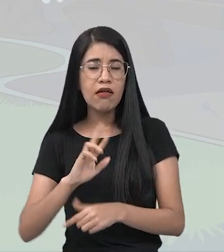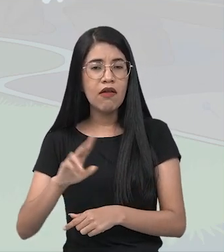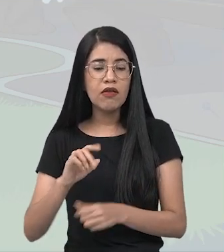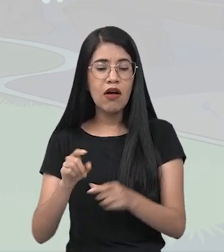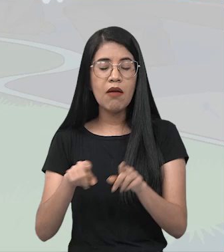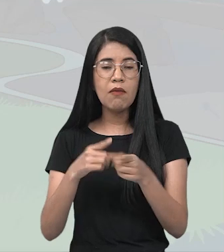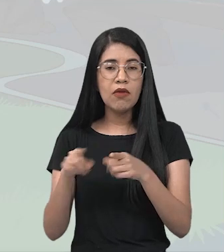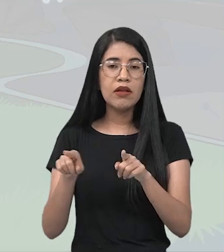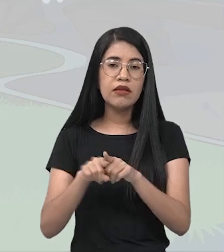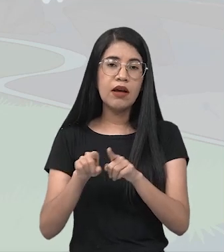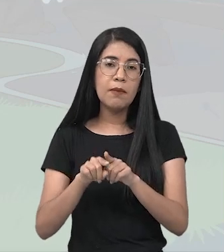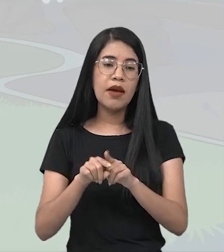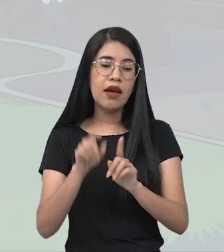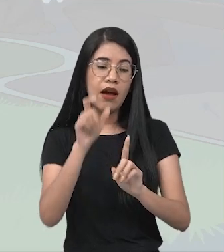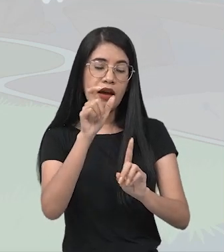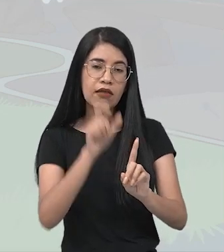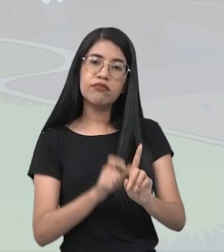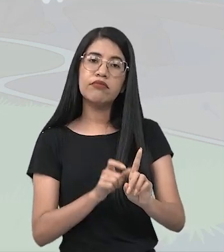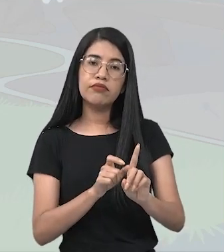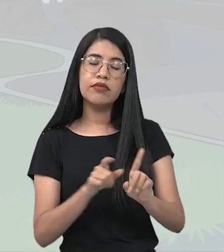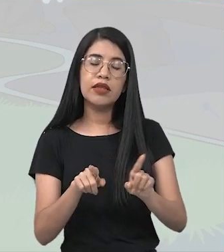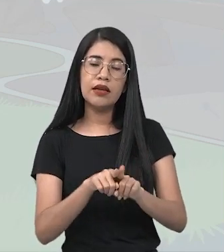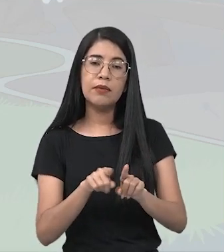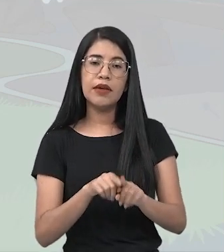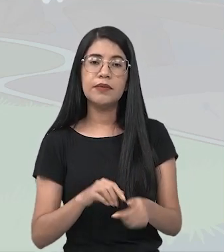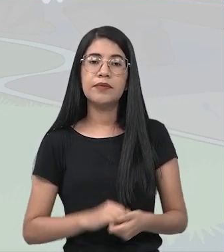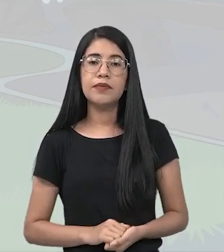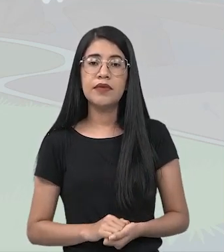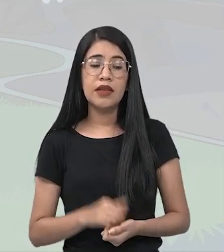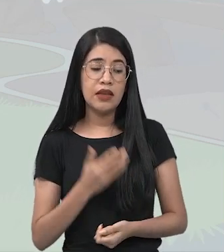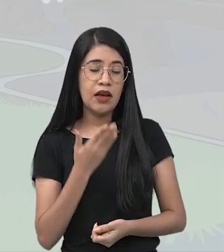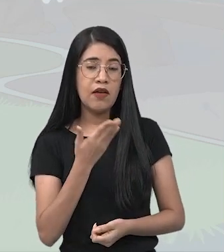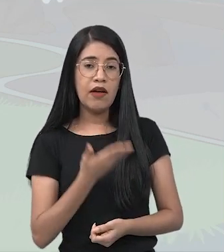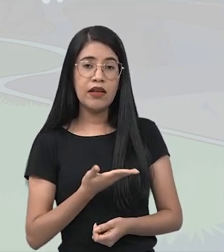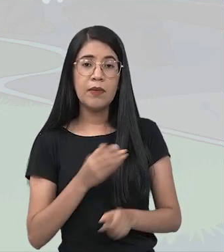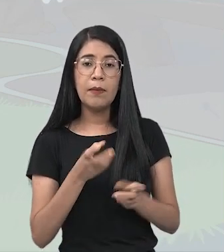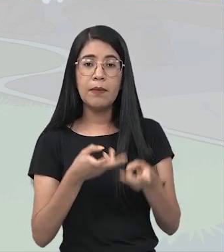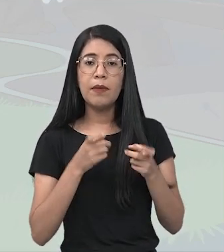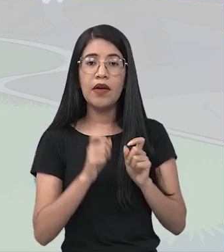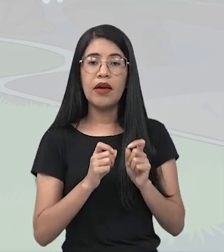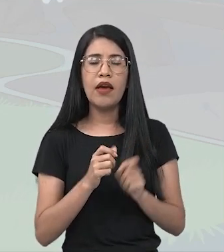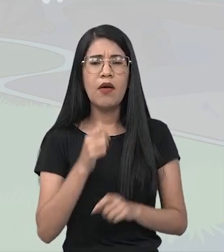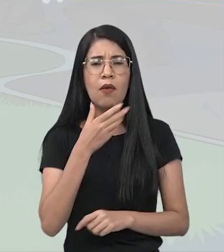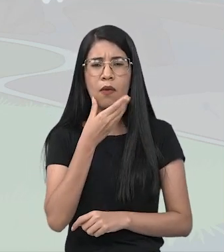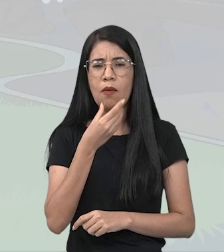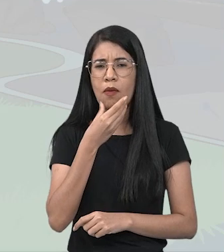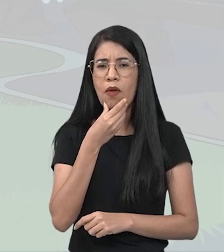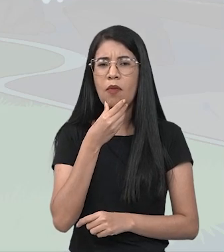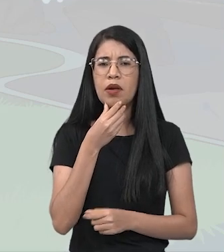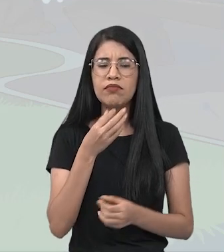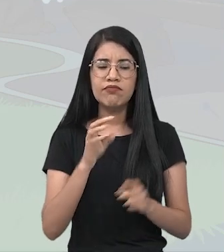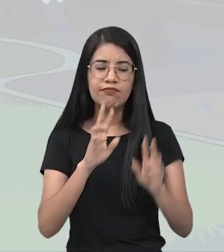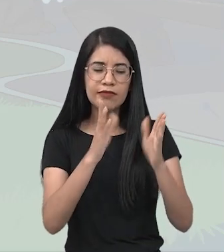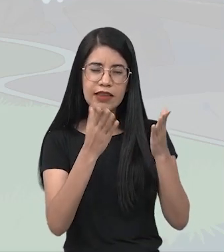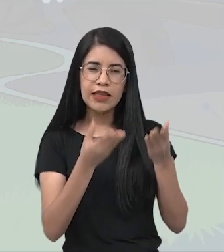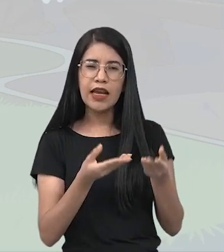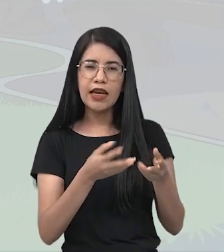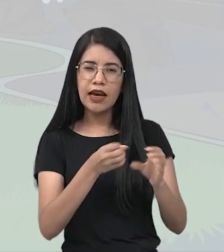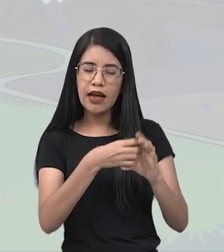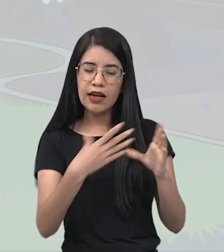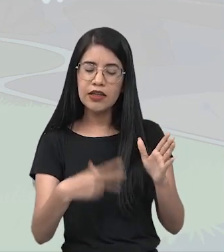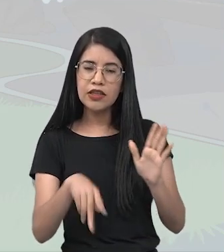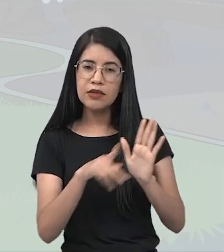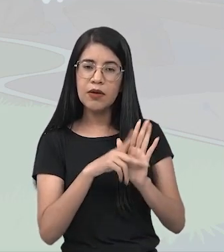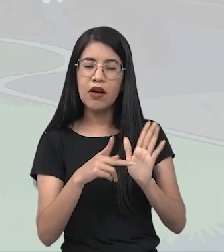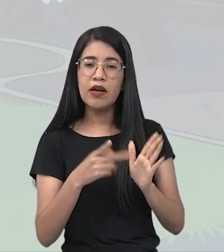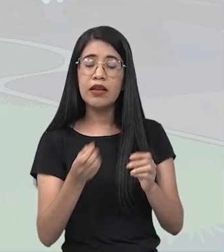com a sua performance. O Elvis, como vocês estão vendo aqui, é um rapaz muito performático. Então, quando ele